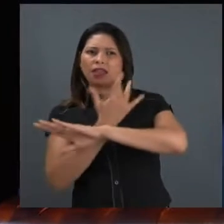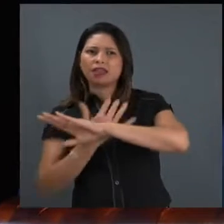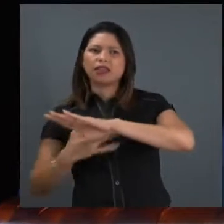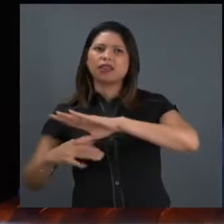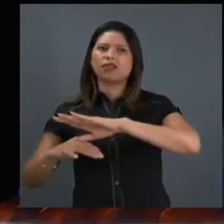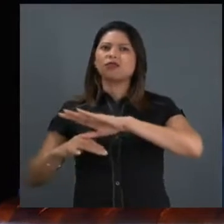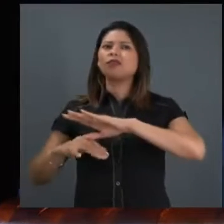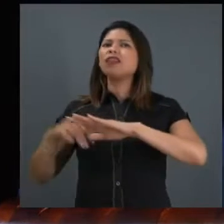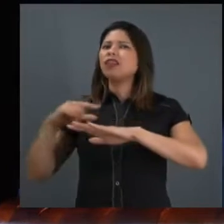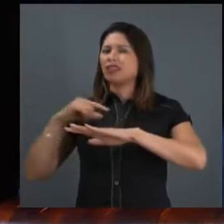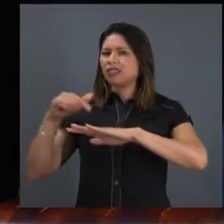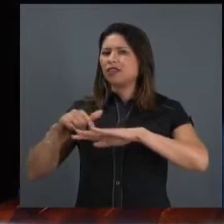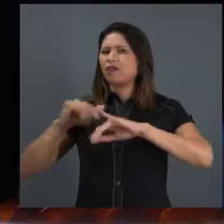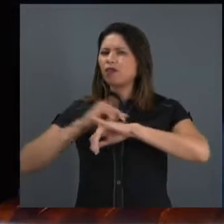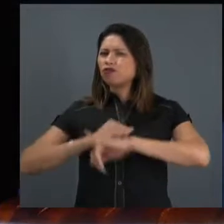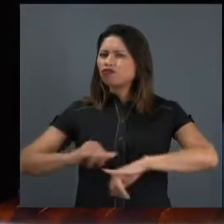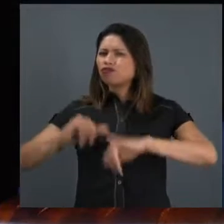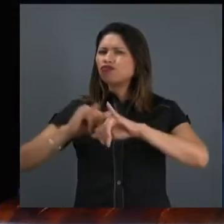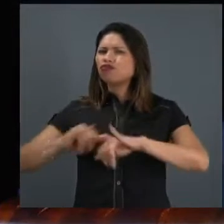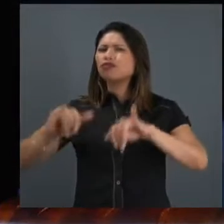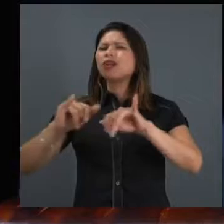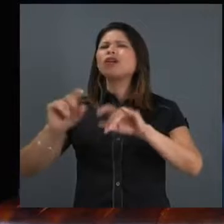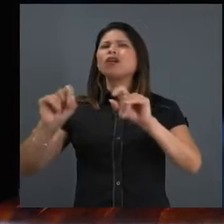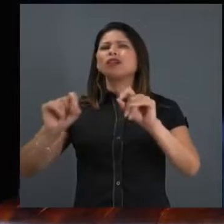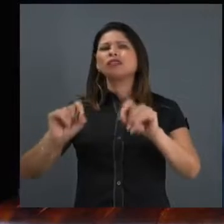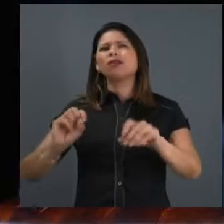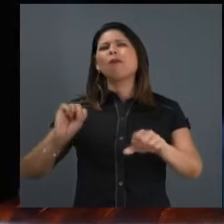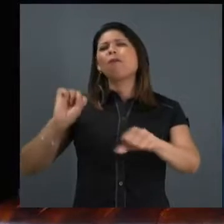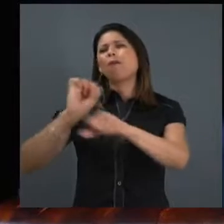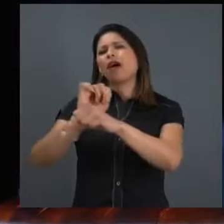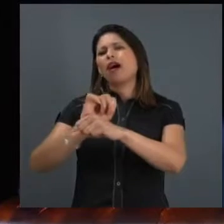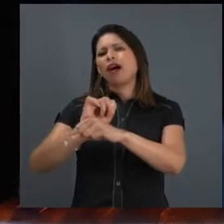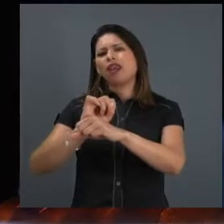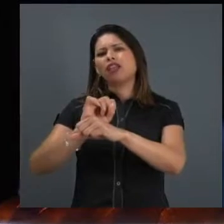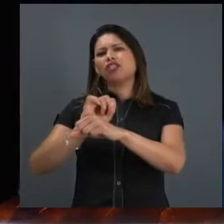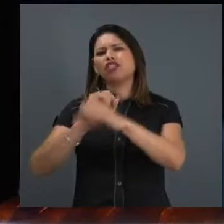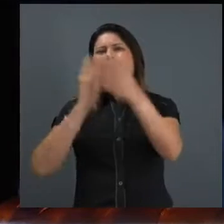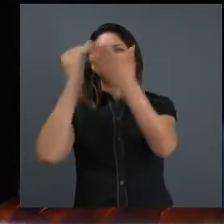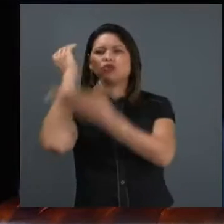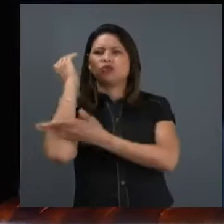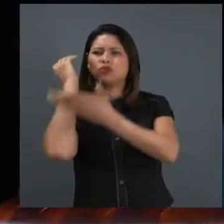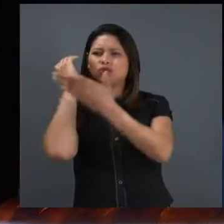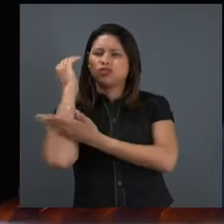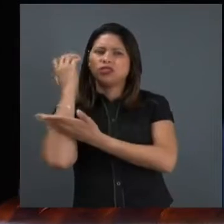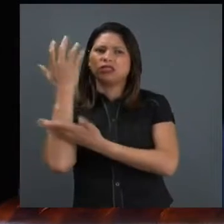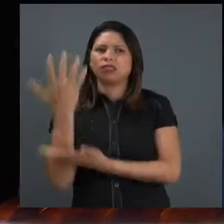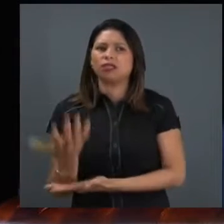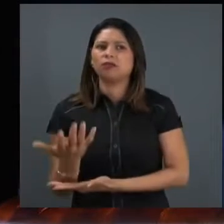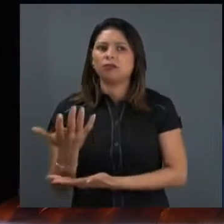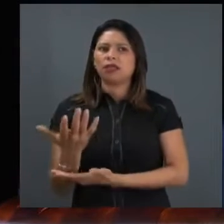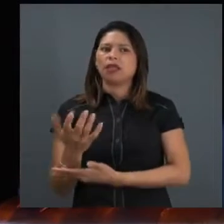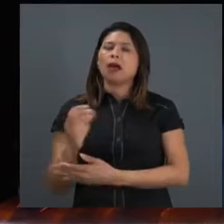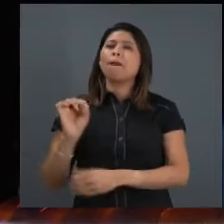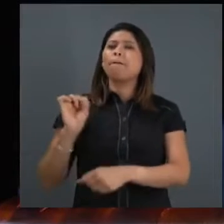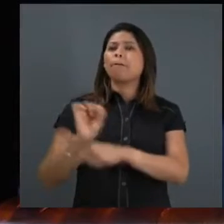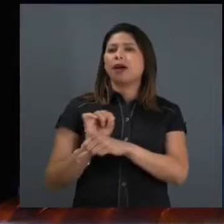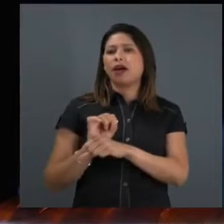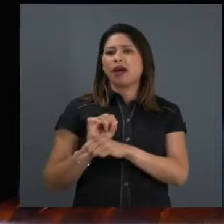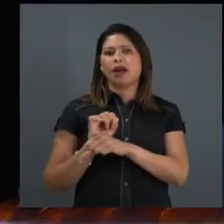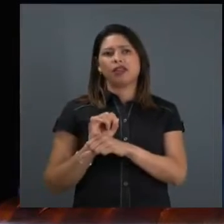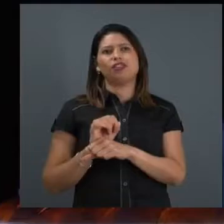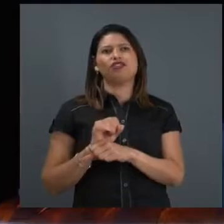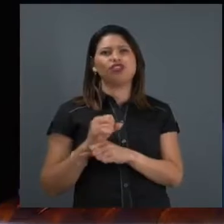tempo vem alertando. Parem de nos agredir. Parem de nos matar. As